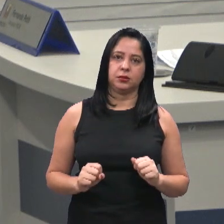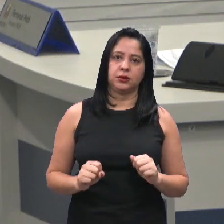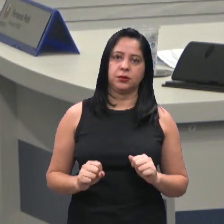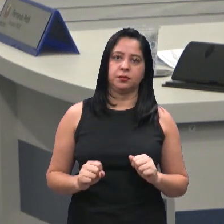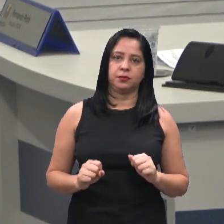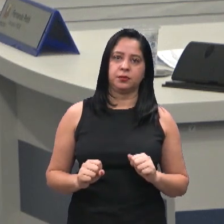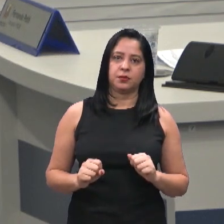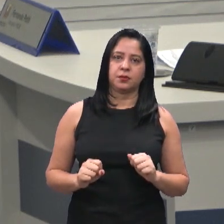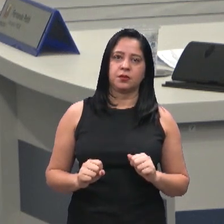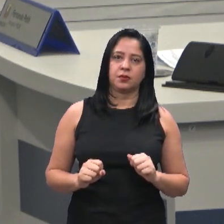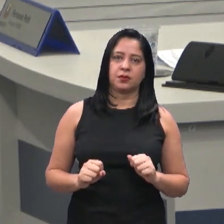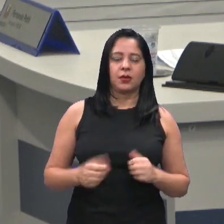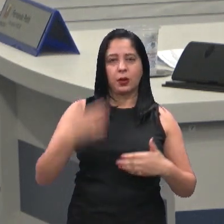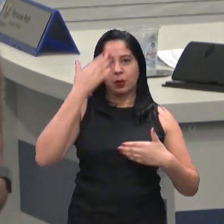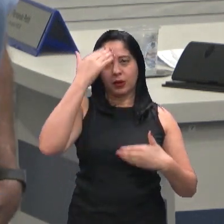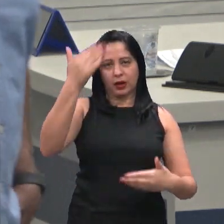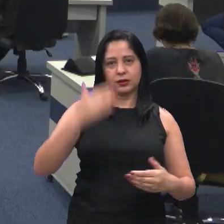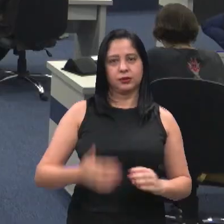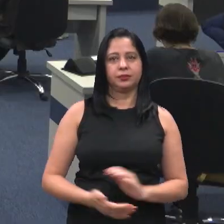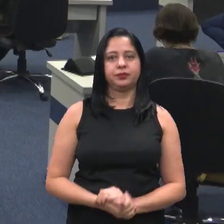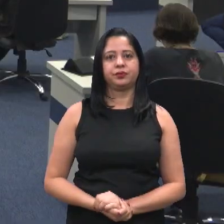todos os transportadores. Obrigado, senhor presidente.